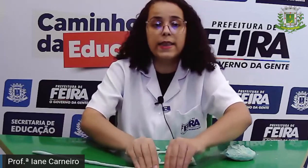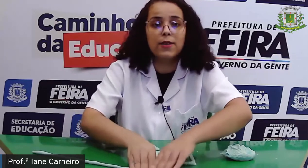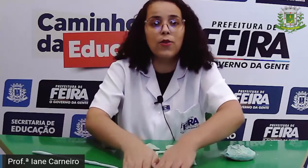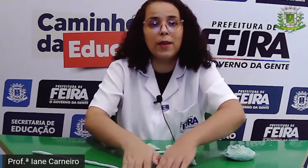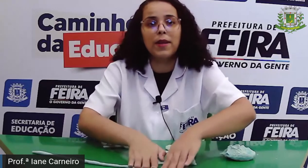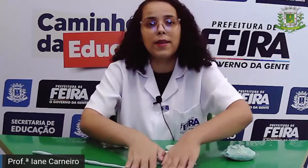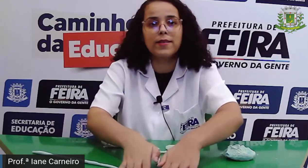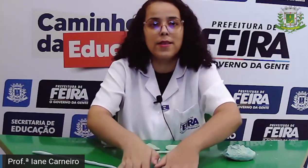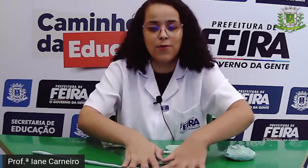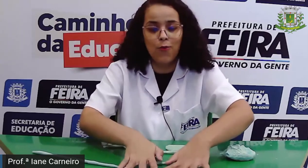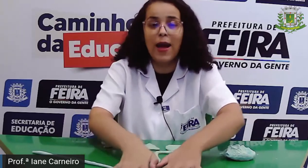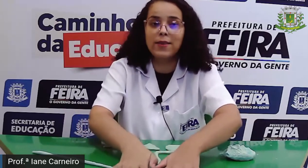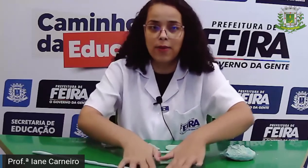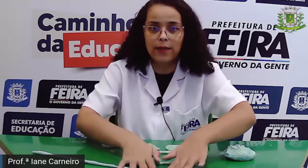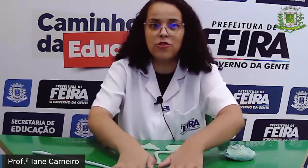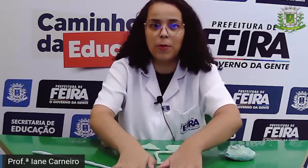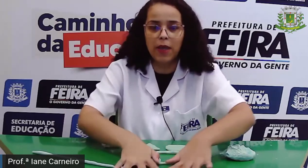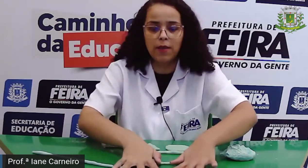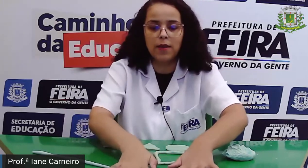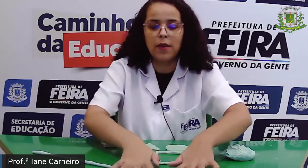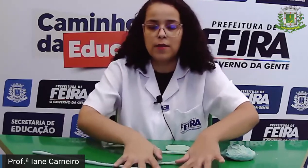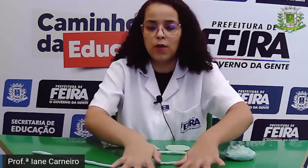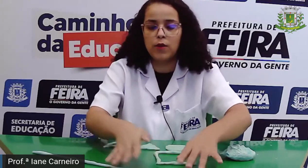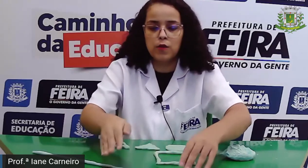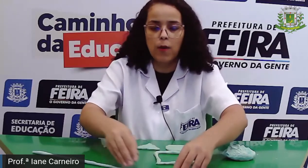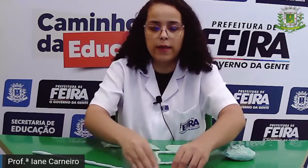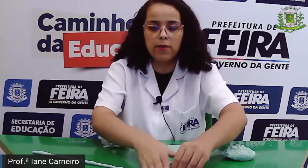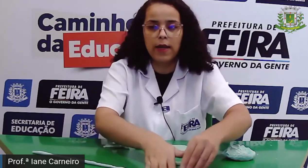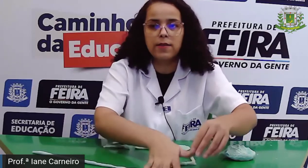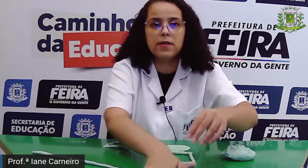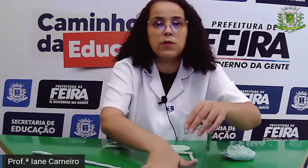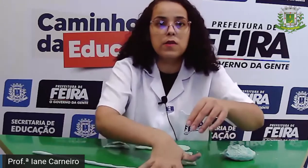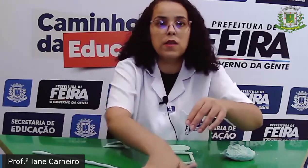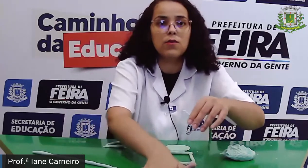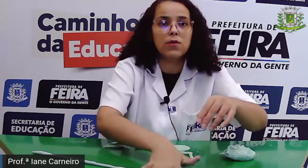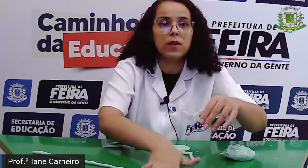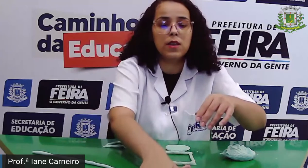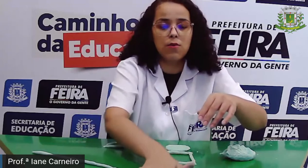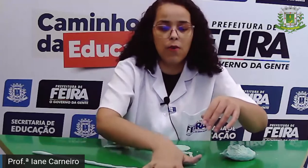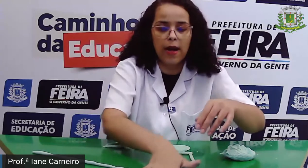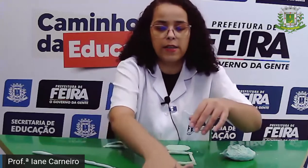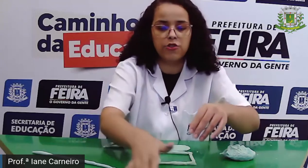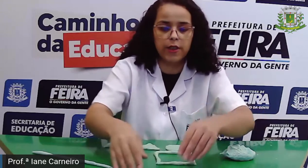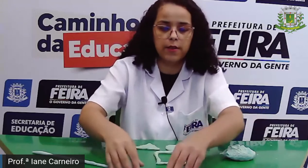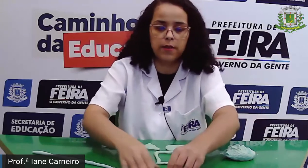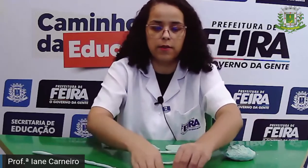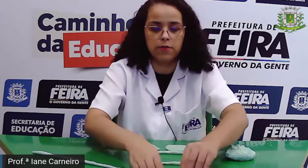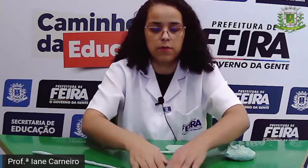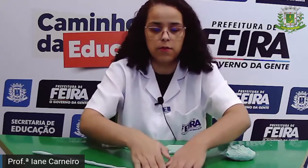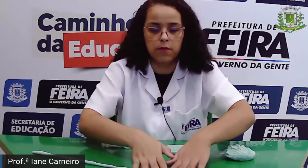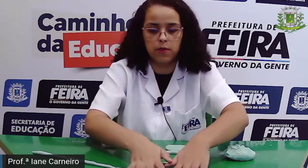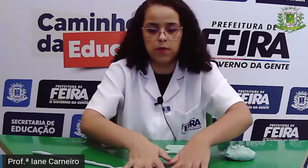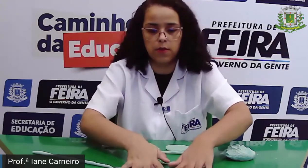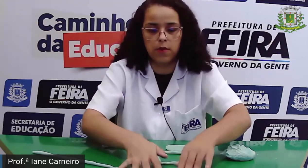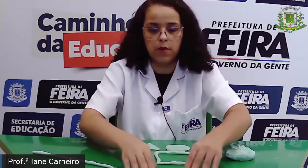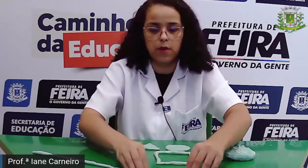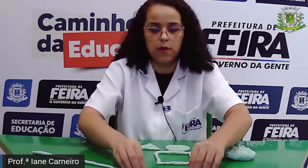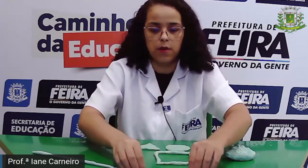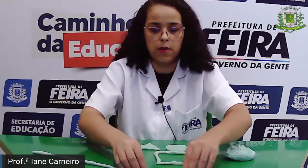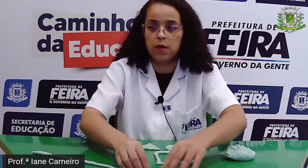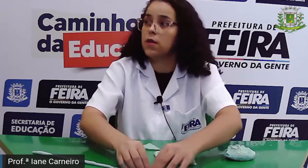O retângulo, lembra que são quatro lados também, só que os quatro lados não são iguais, né? Então,